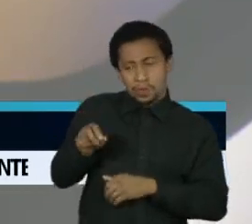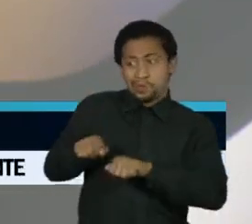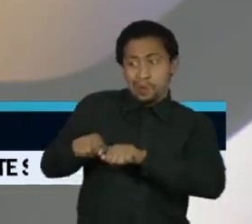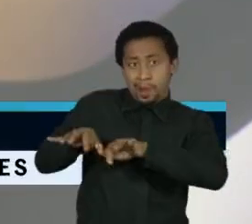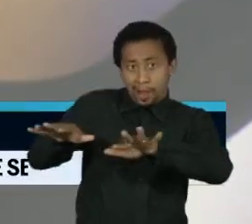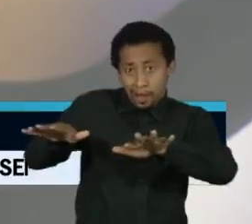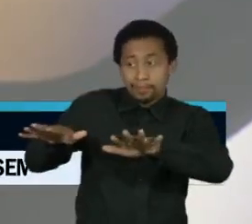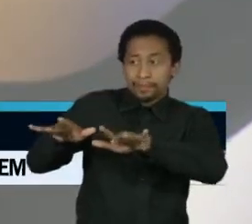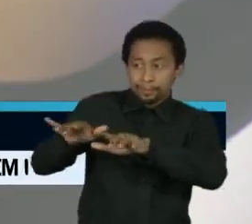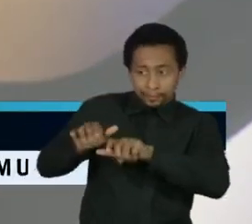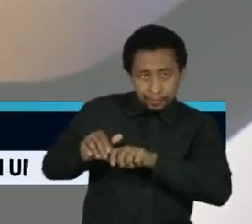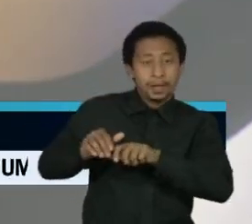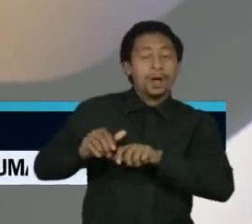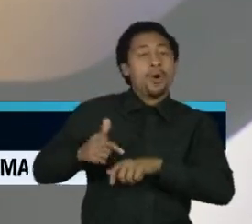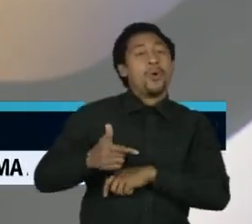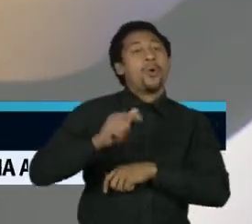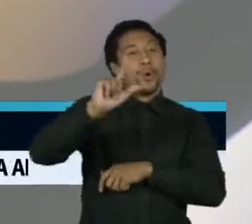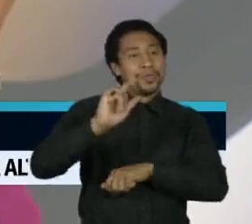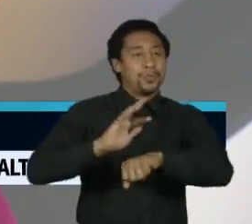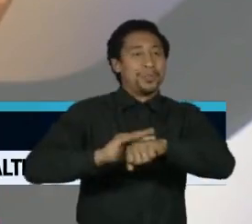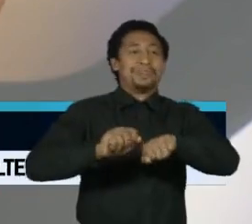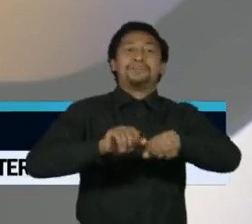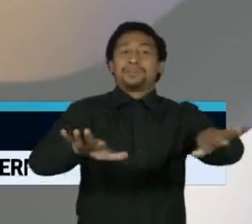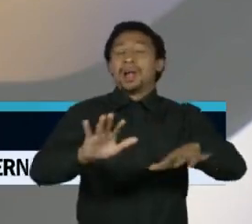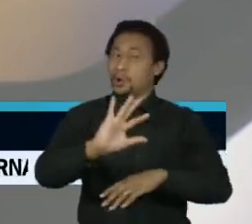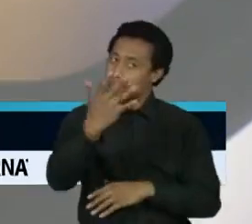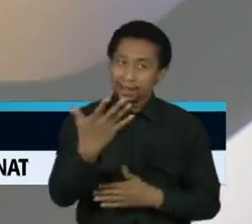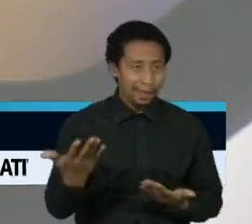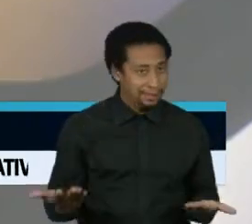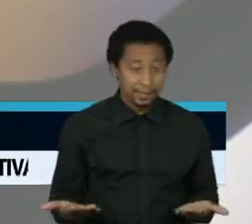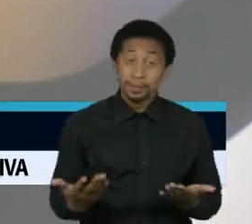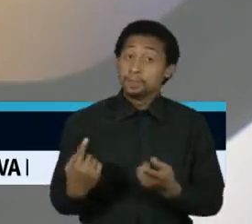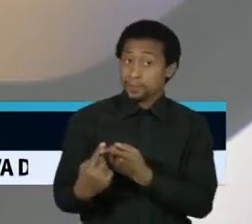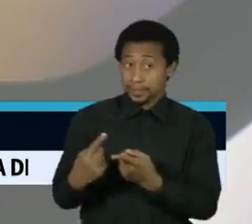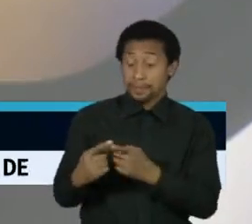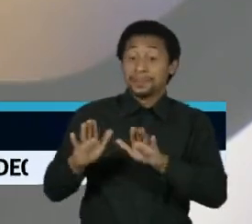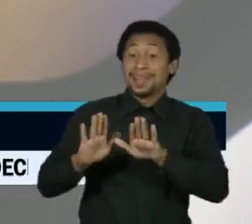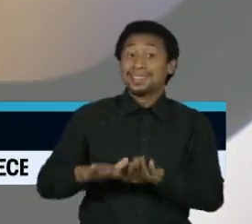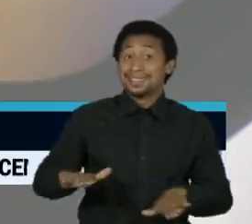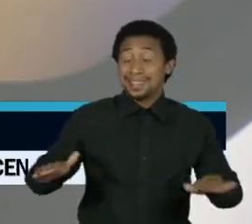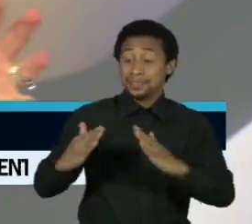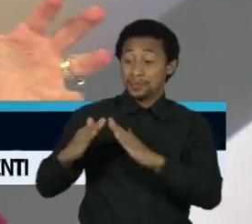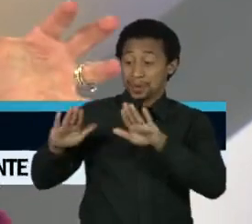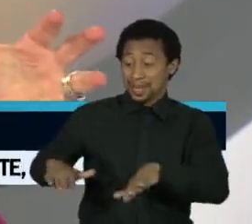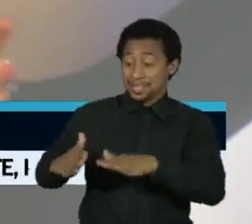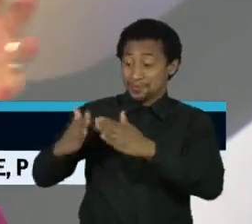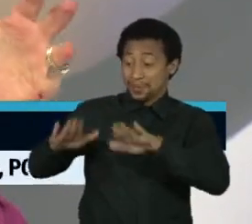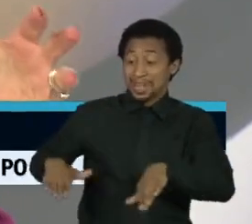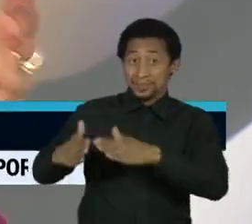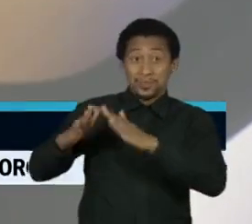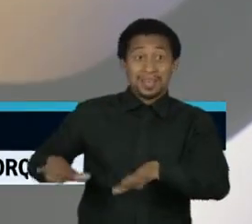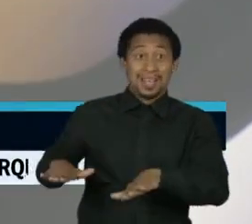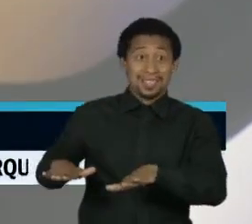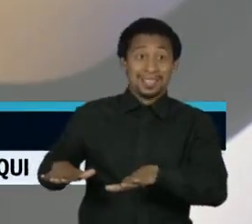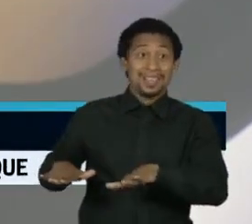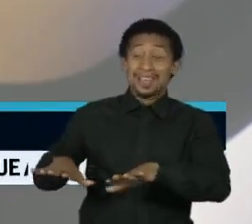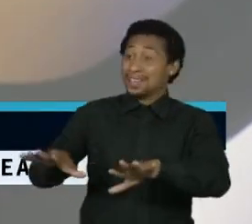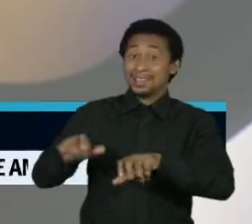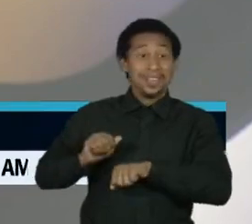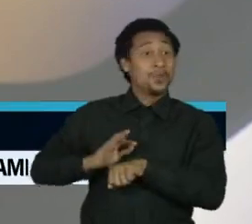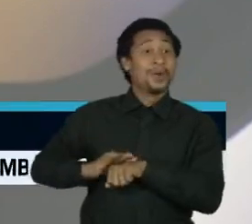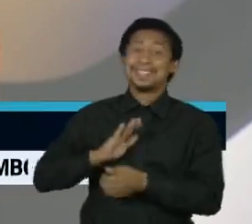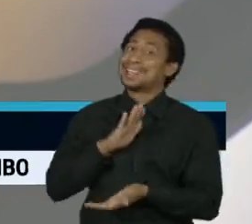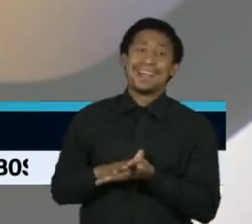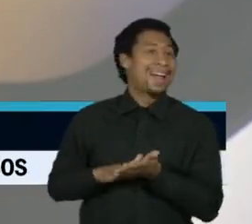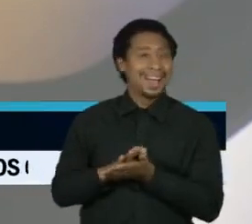esse risco porque as crianças se expuseram muito menos durante dois anos a vários microrganismos Então tudo aquilo e não